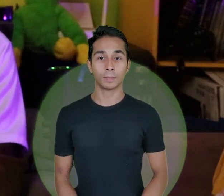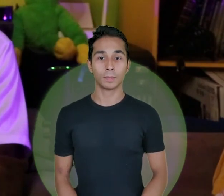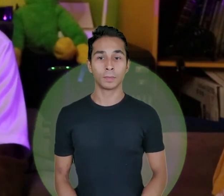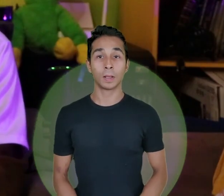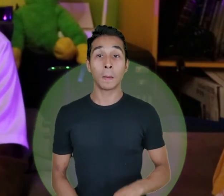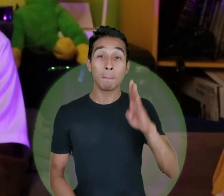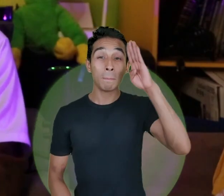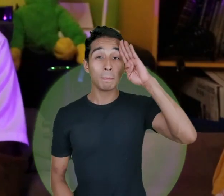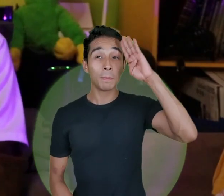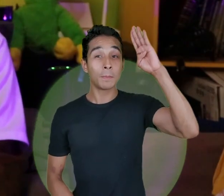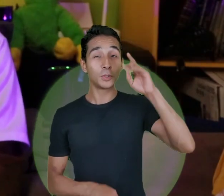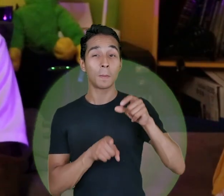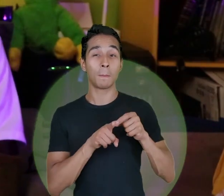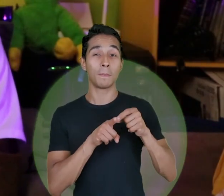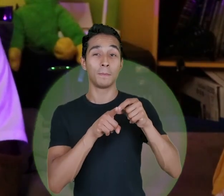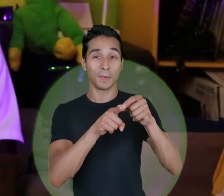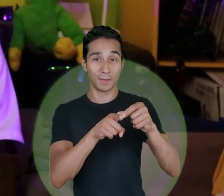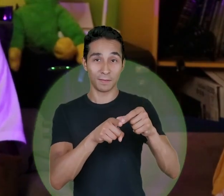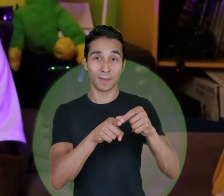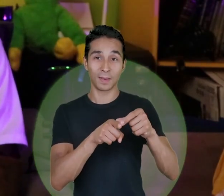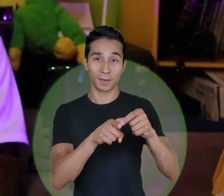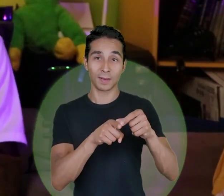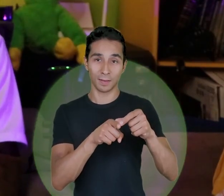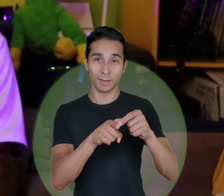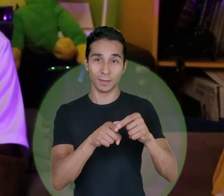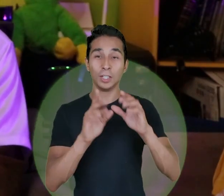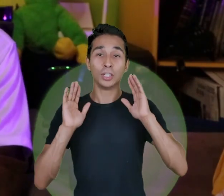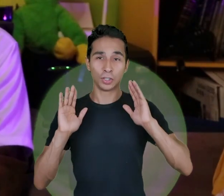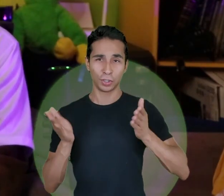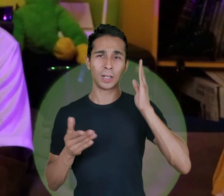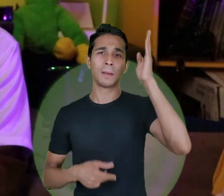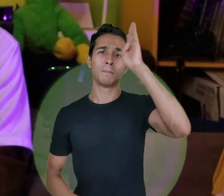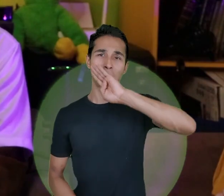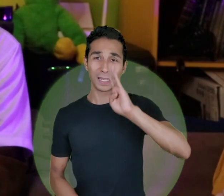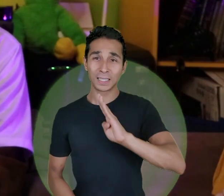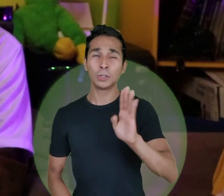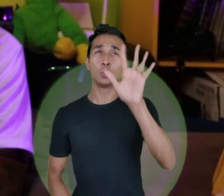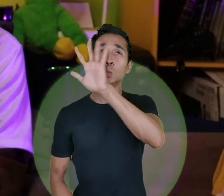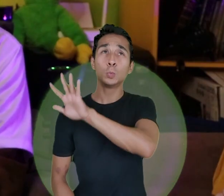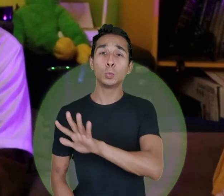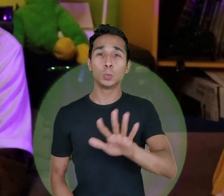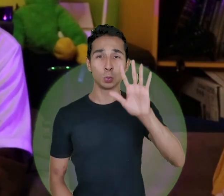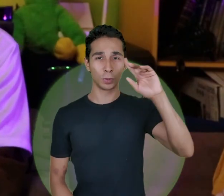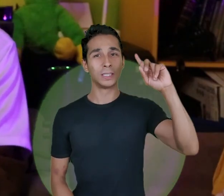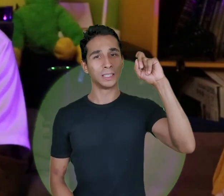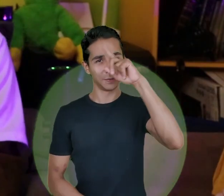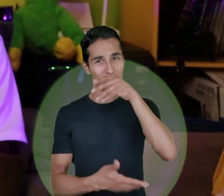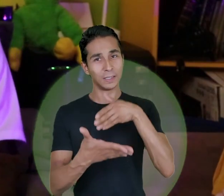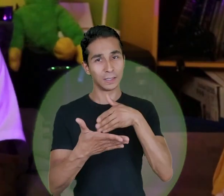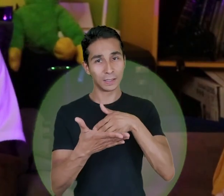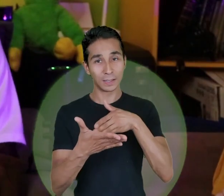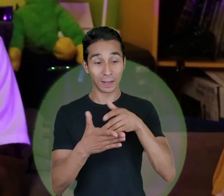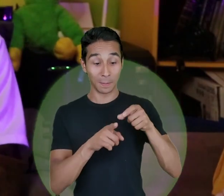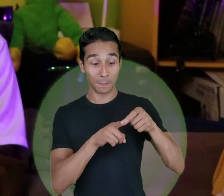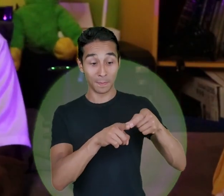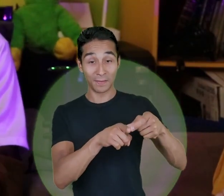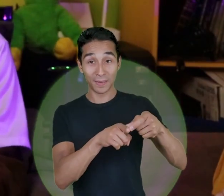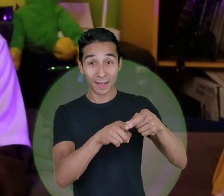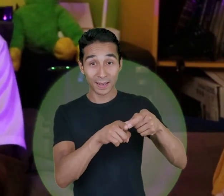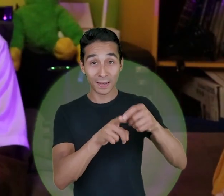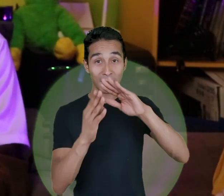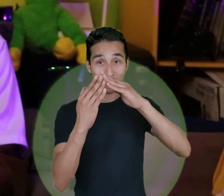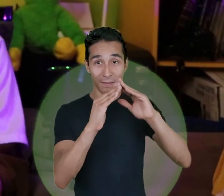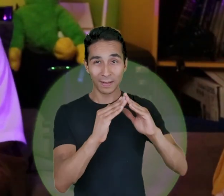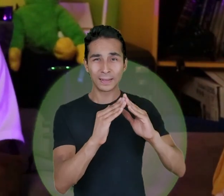é da periferia, a gente tem um segundo que é do próprio contexto, né, do país, e também todas essas barreiras,